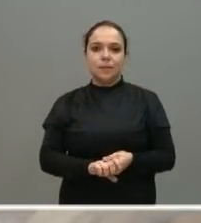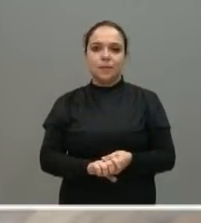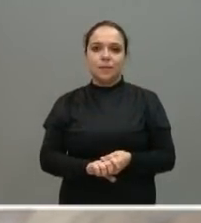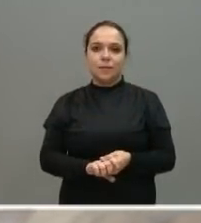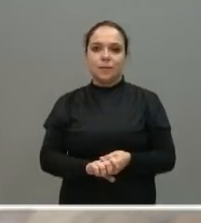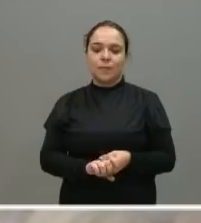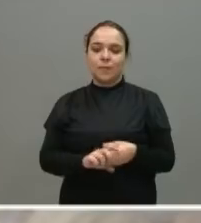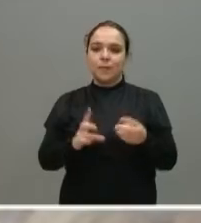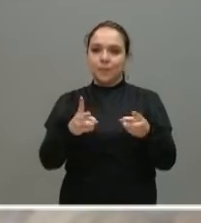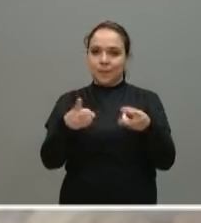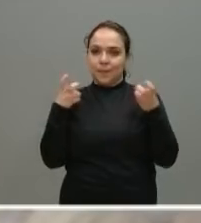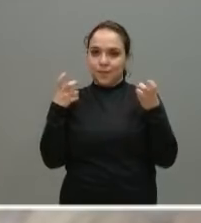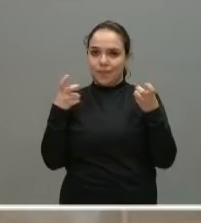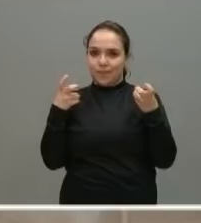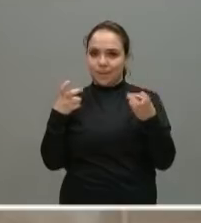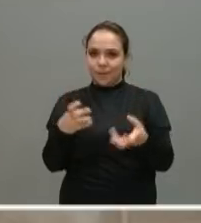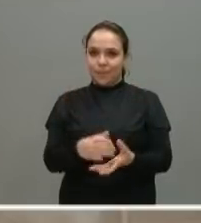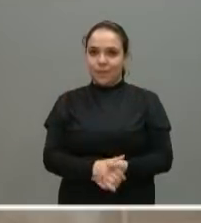Vejamos,